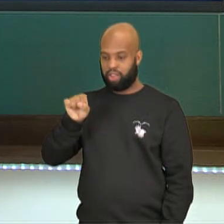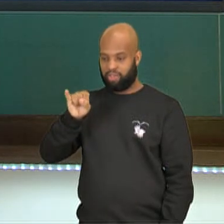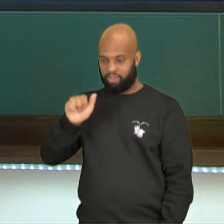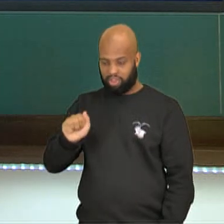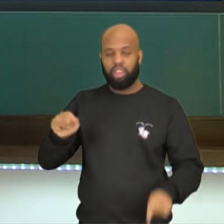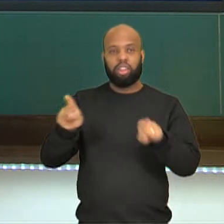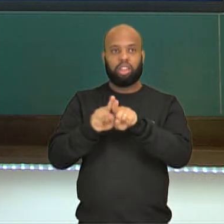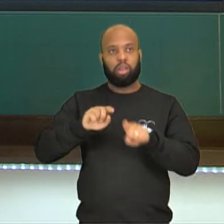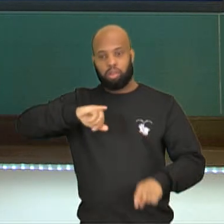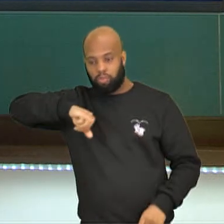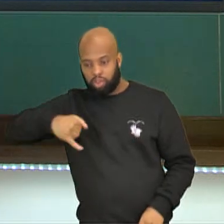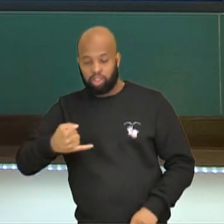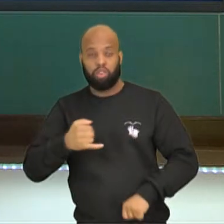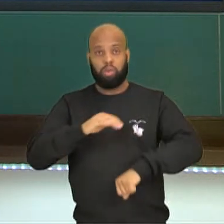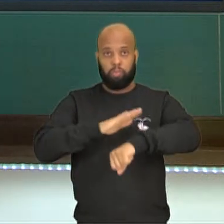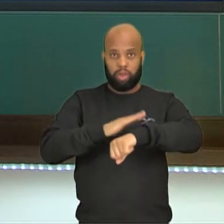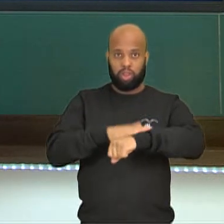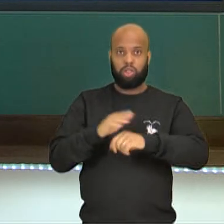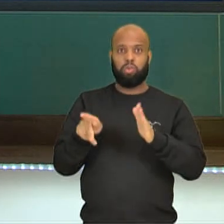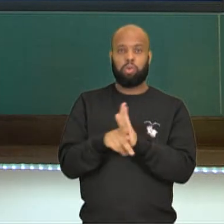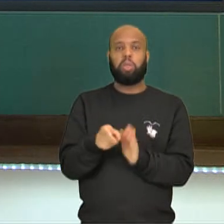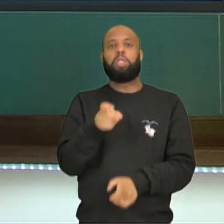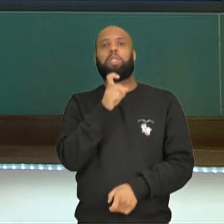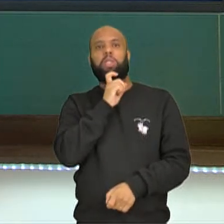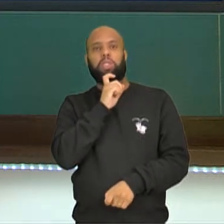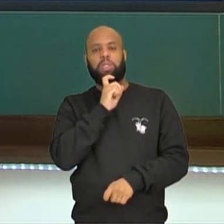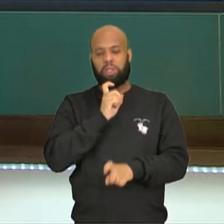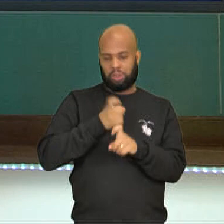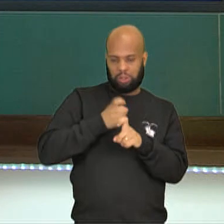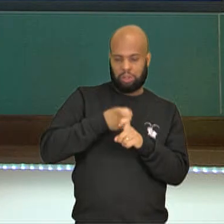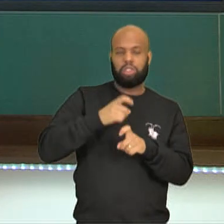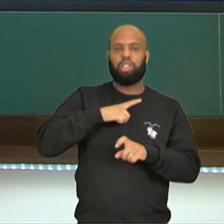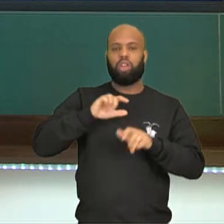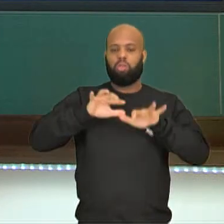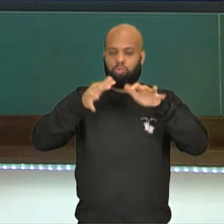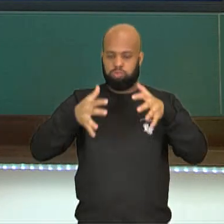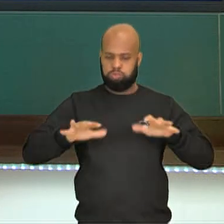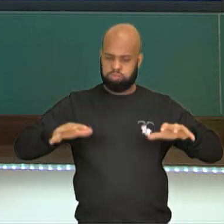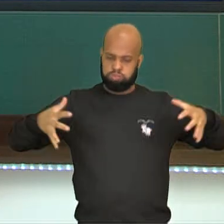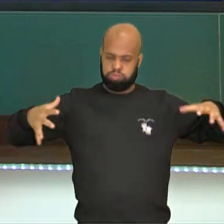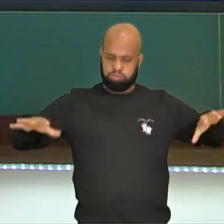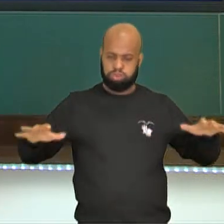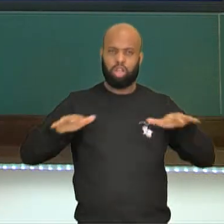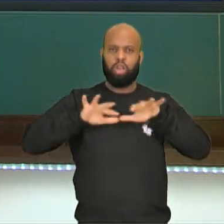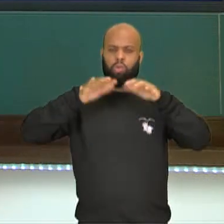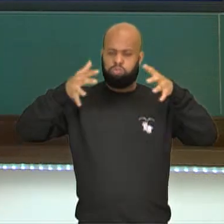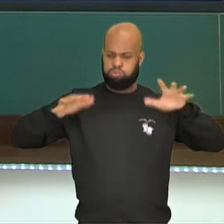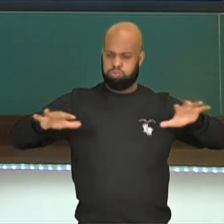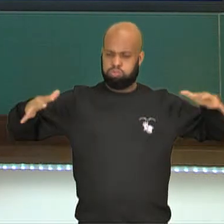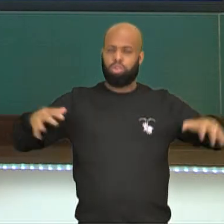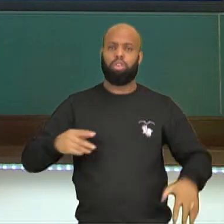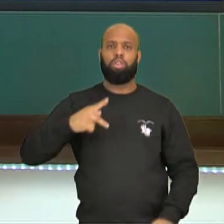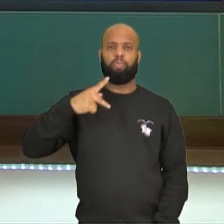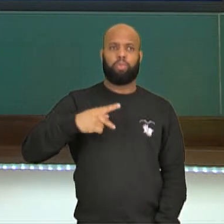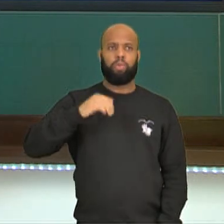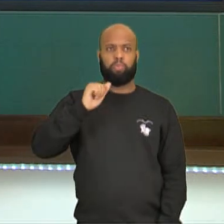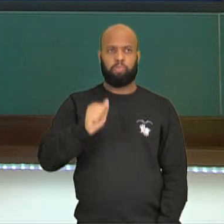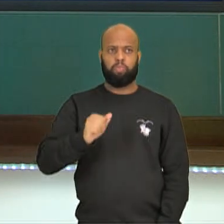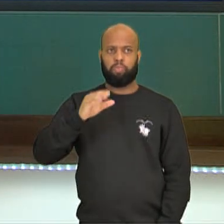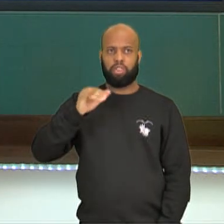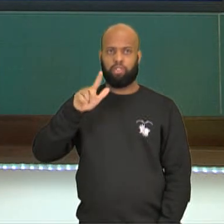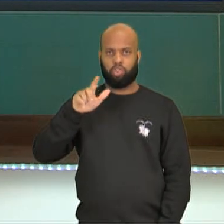Também aproveitaram o período glacial, que tinha um nível do Oceano Pacífico, que está atrás, aqui está o Brasil, costa